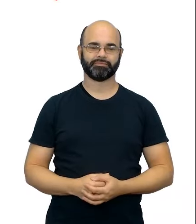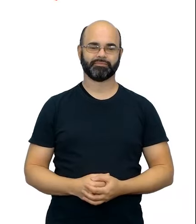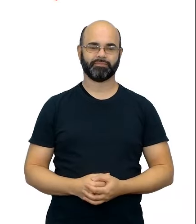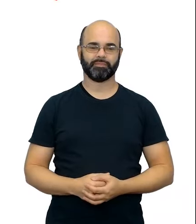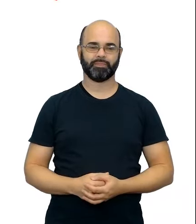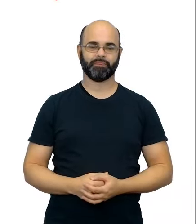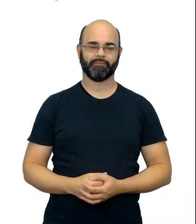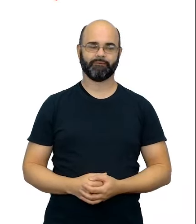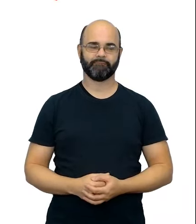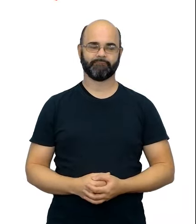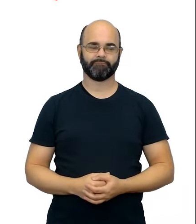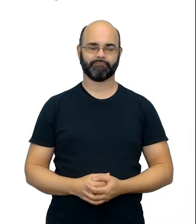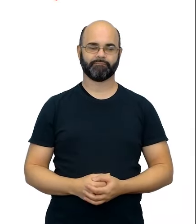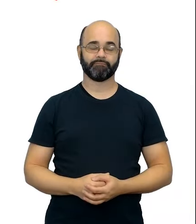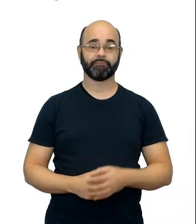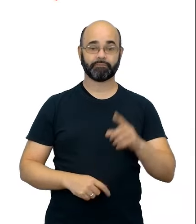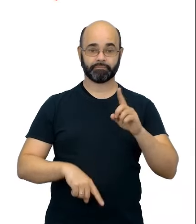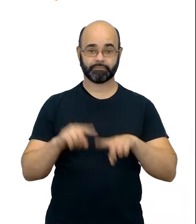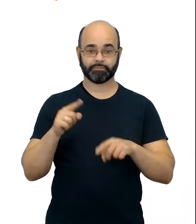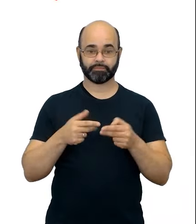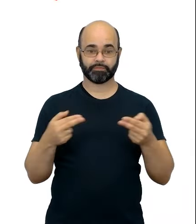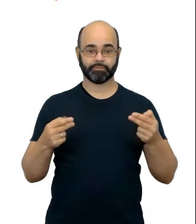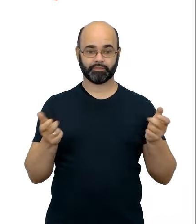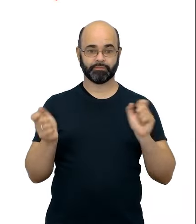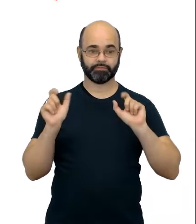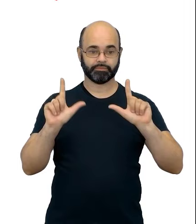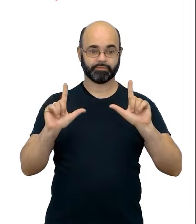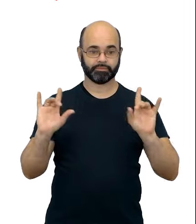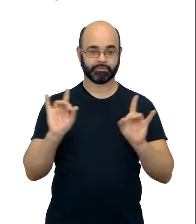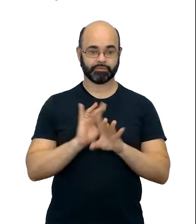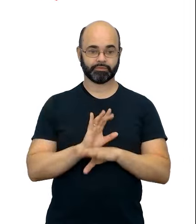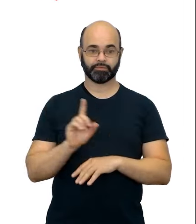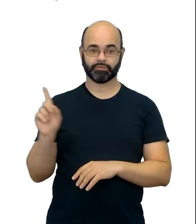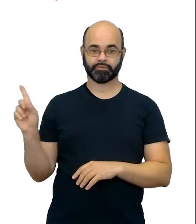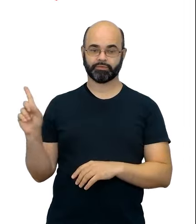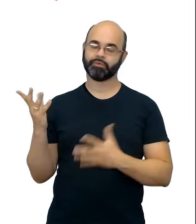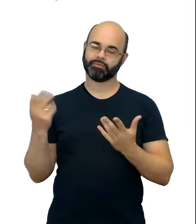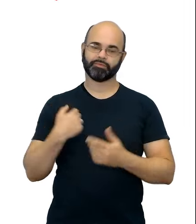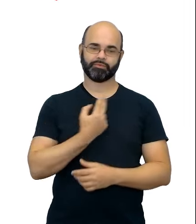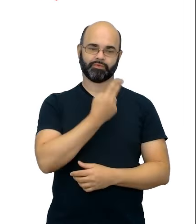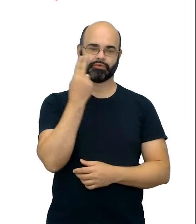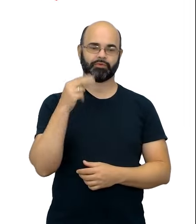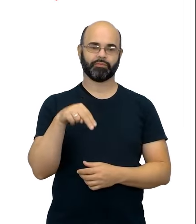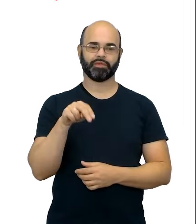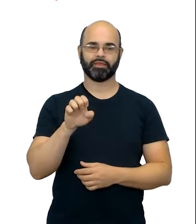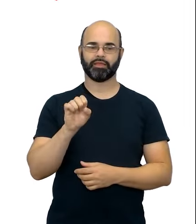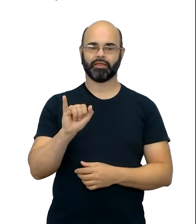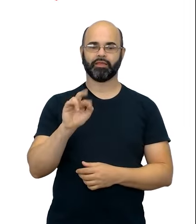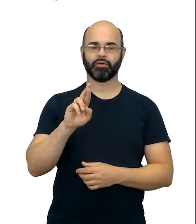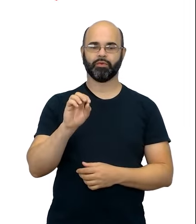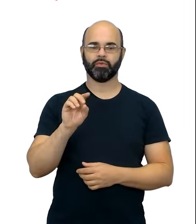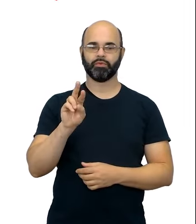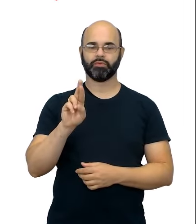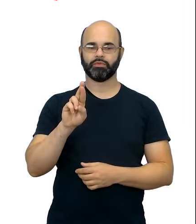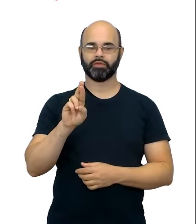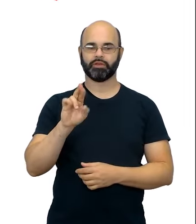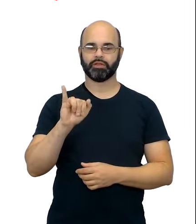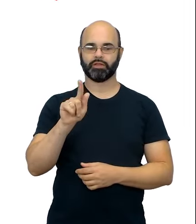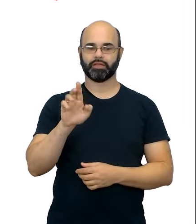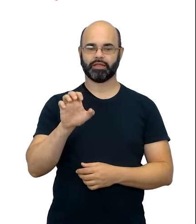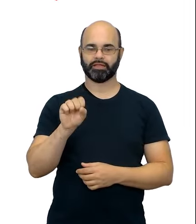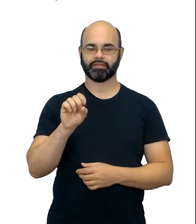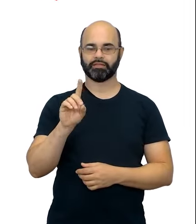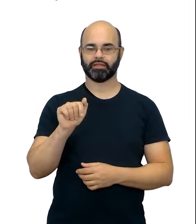Compartilhei com você esse material. Só reiterando, sou o Ney Rodrigues da Silva. O foco hoje é língua